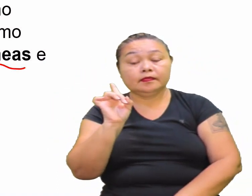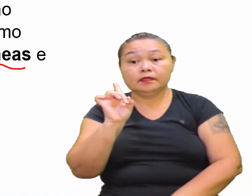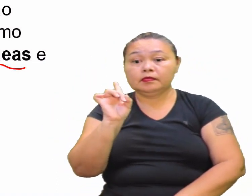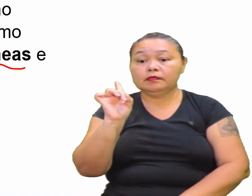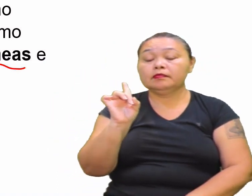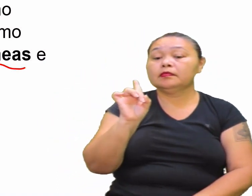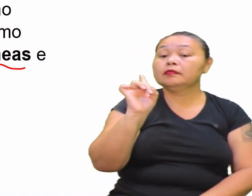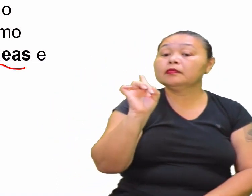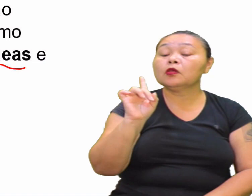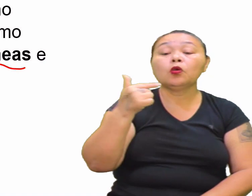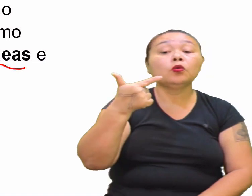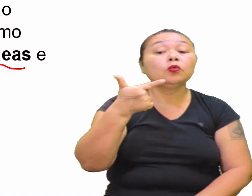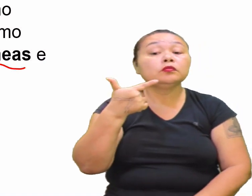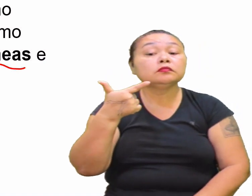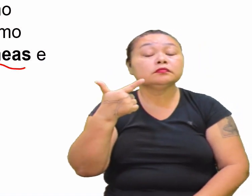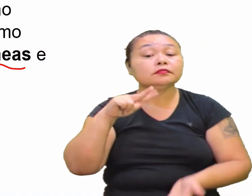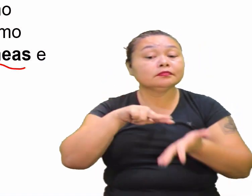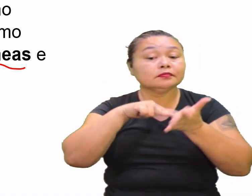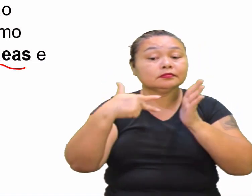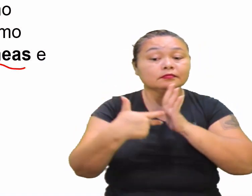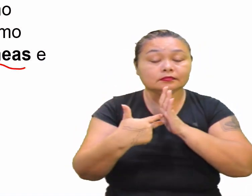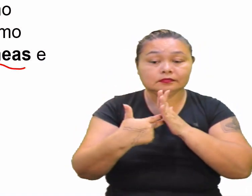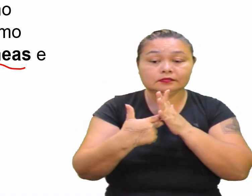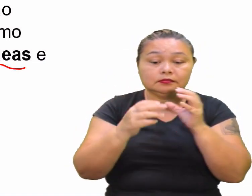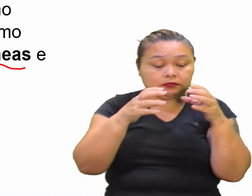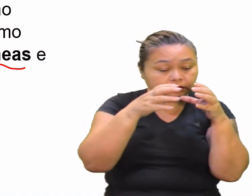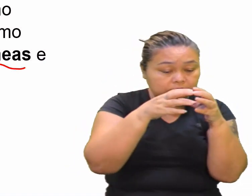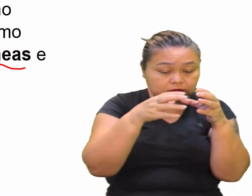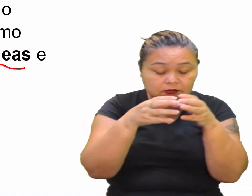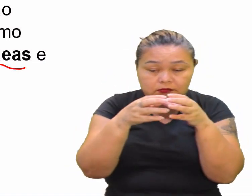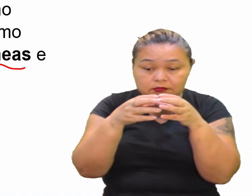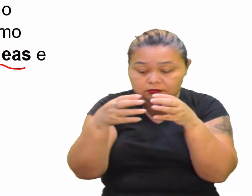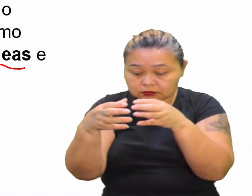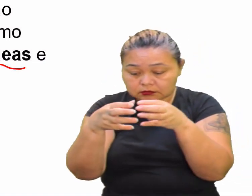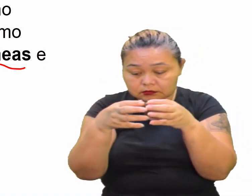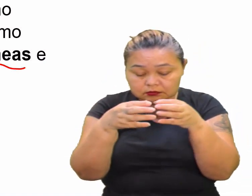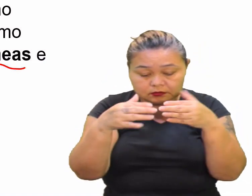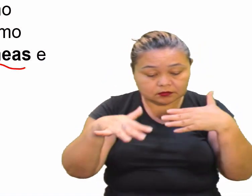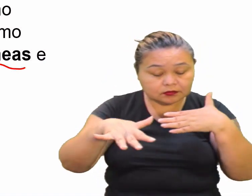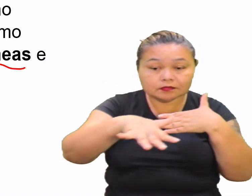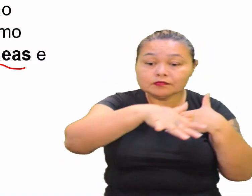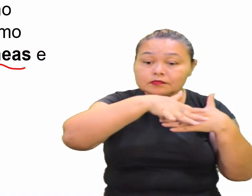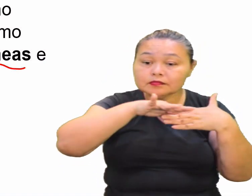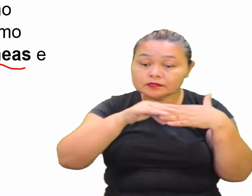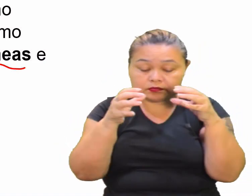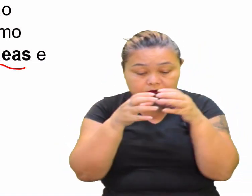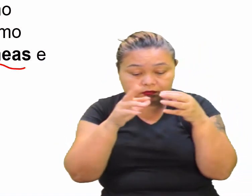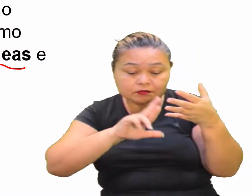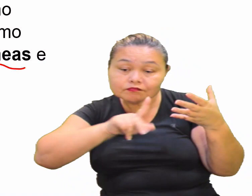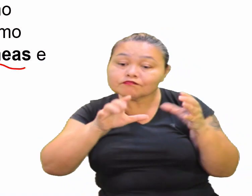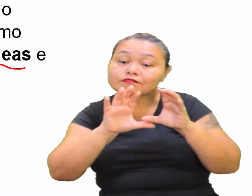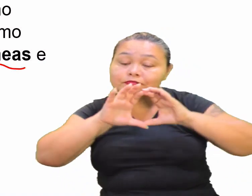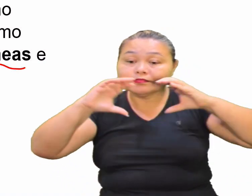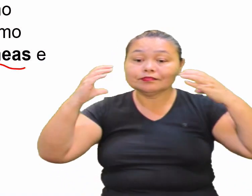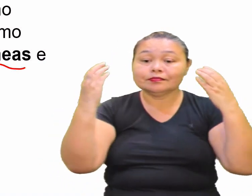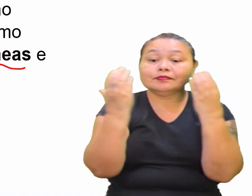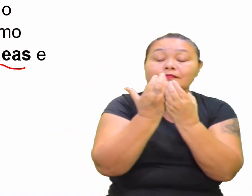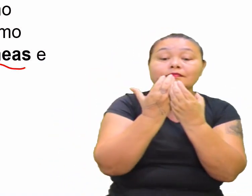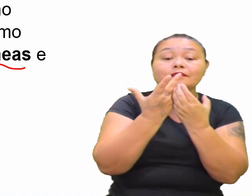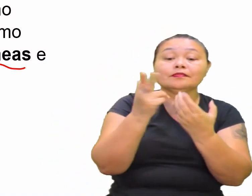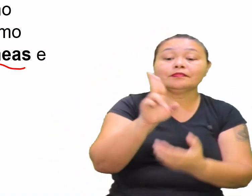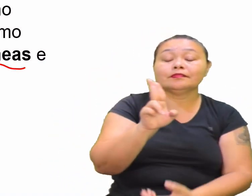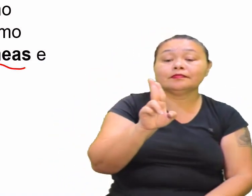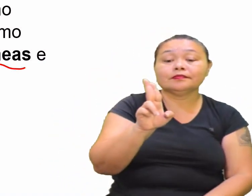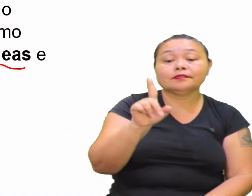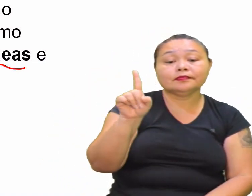tão rebuscado. Ou seja, essas espécies que estão inseridas, aí formando essas diferentes comunidades, são